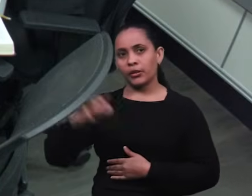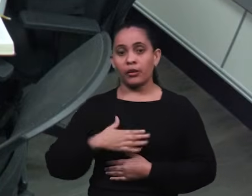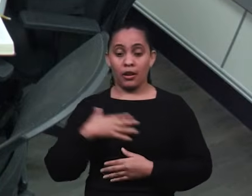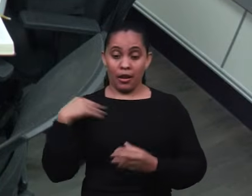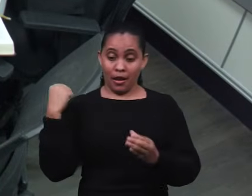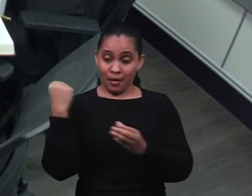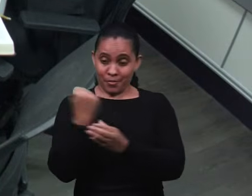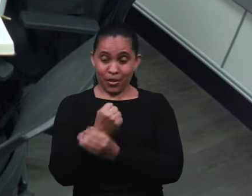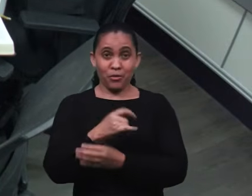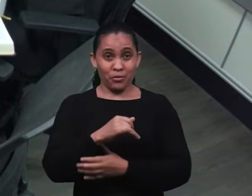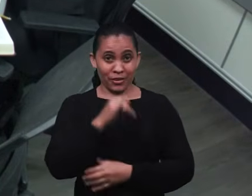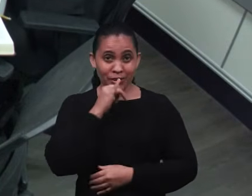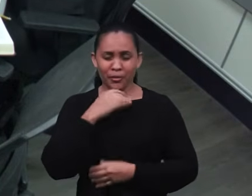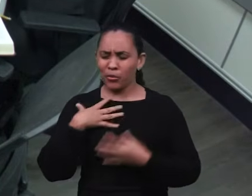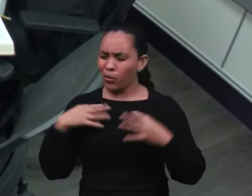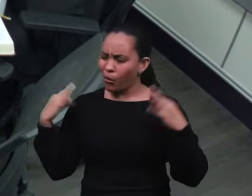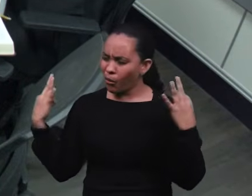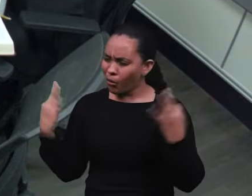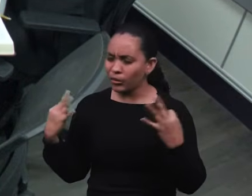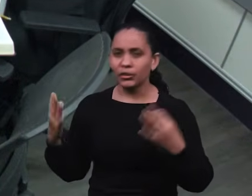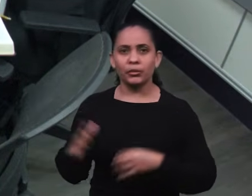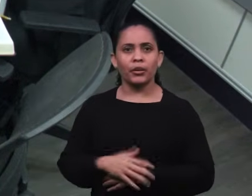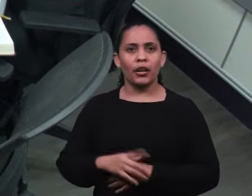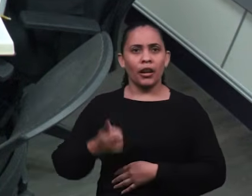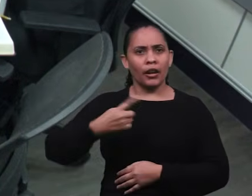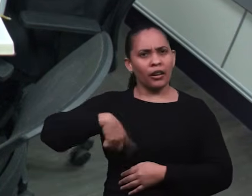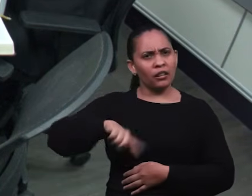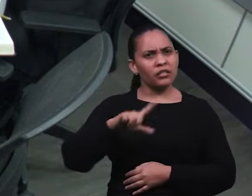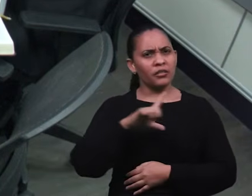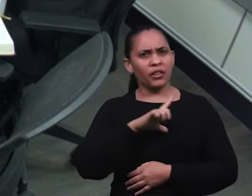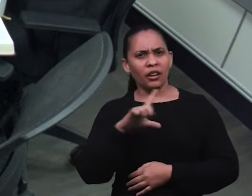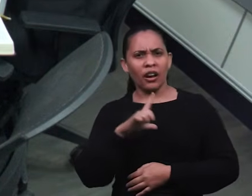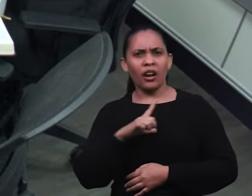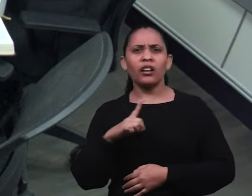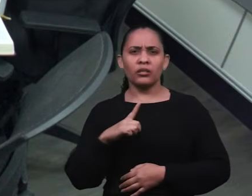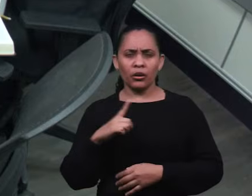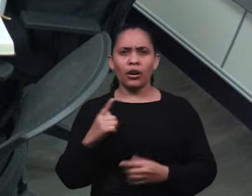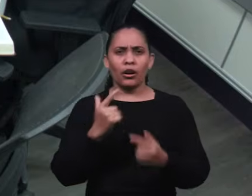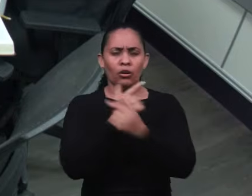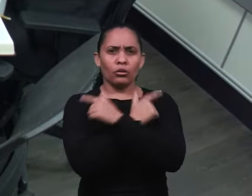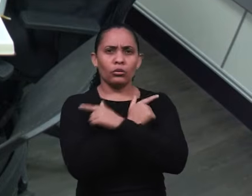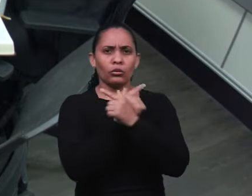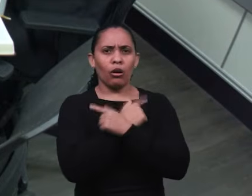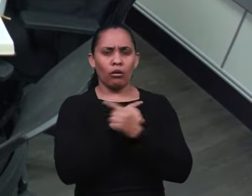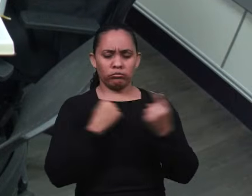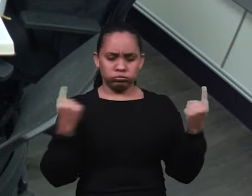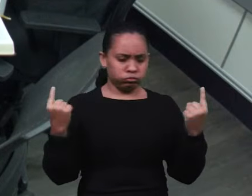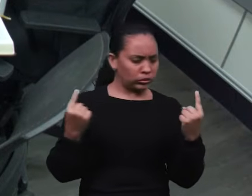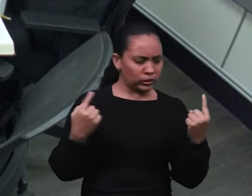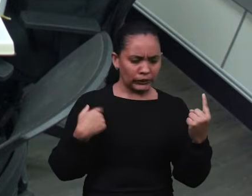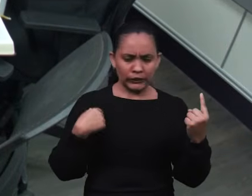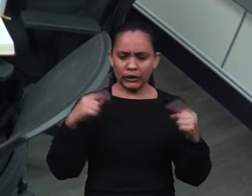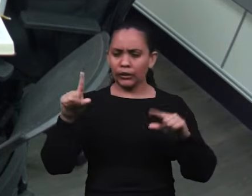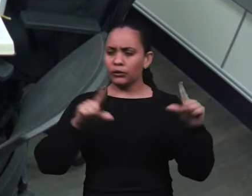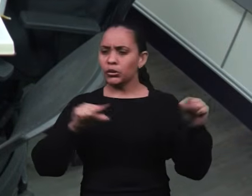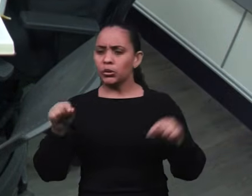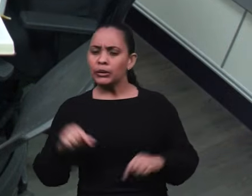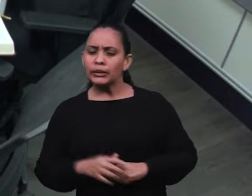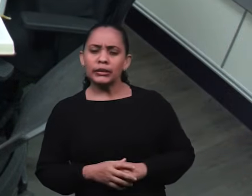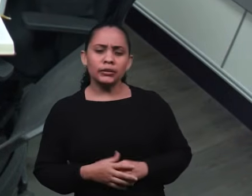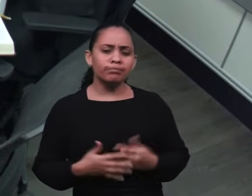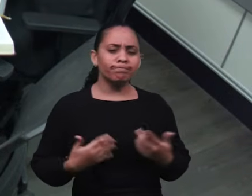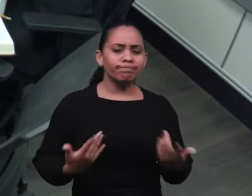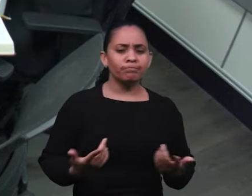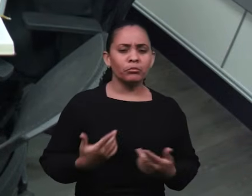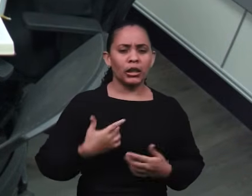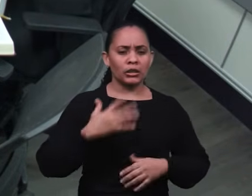Abraão é ótimo, porque ele e Ló ficaram naquele dilema, né, de dividir. Ele escolhia a menor parte, o que parecia